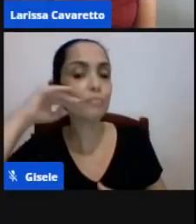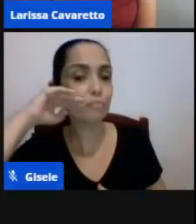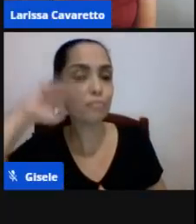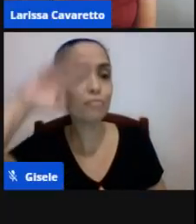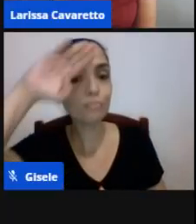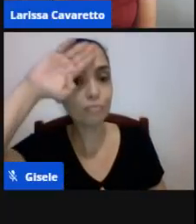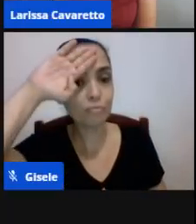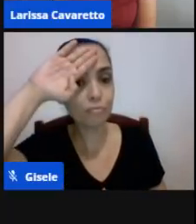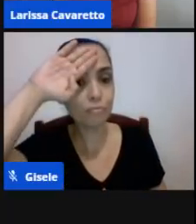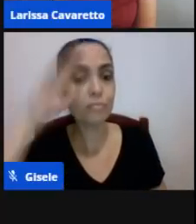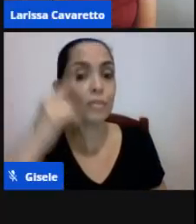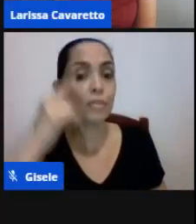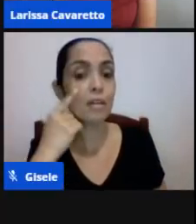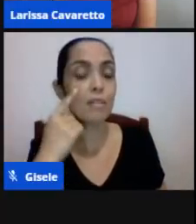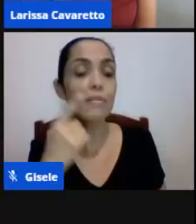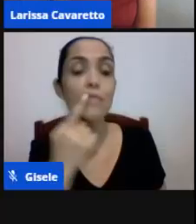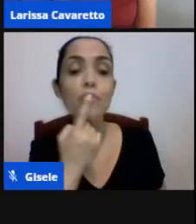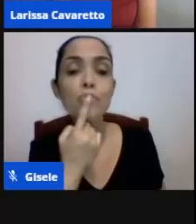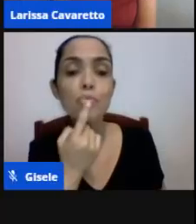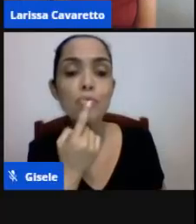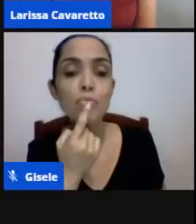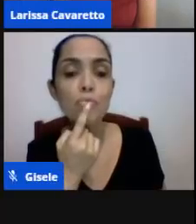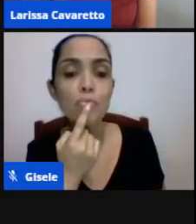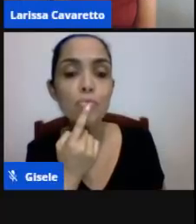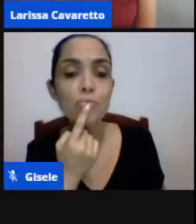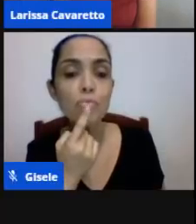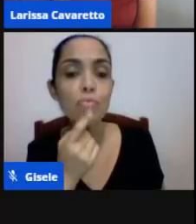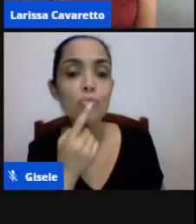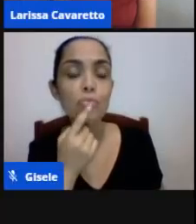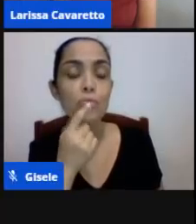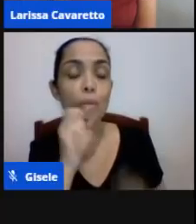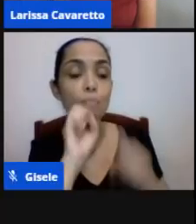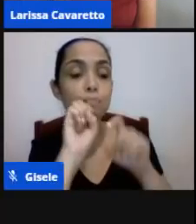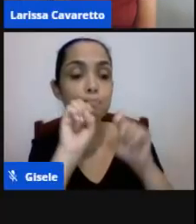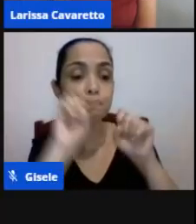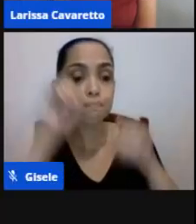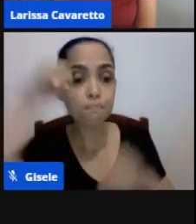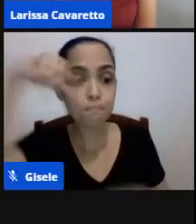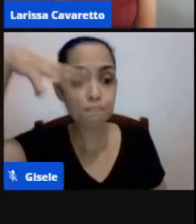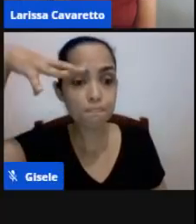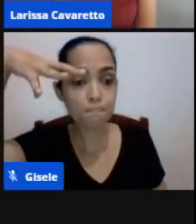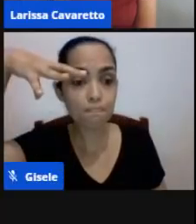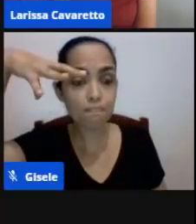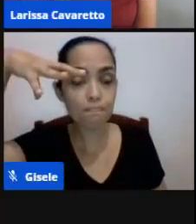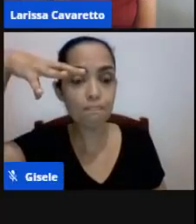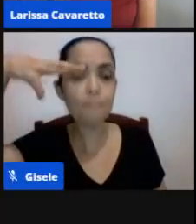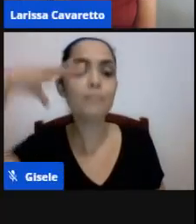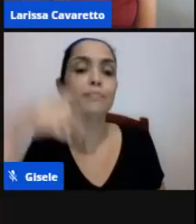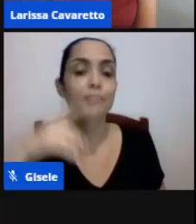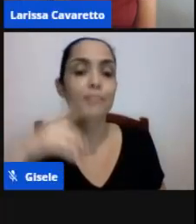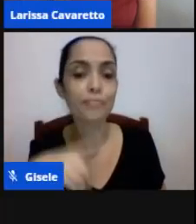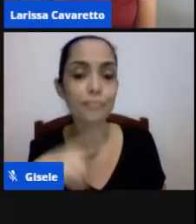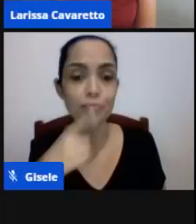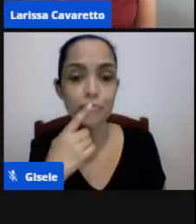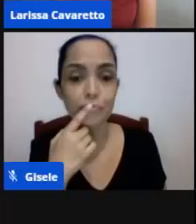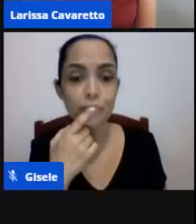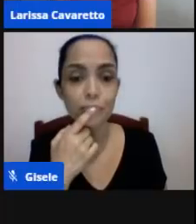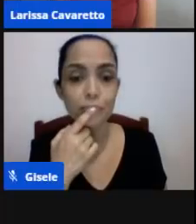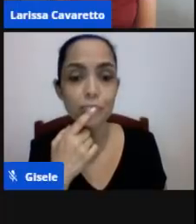visor. Nesse botão de luz, tem um desenho de luz na maior parte dos modelos, para locais com pouca iluminação.